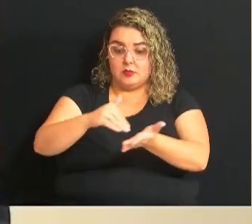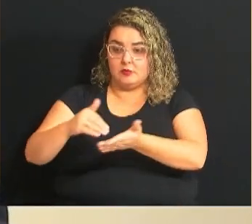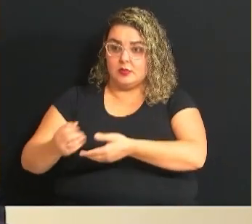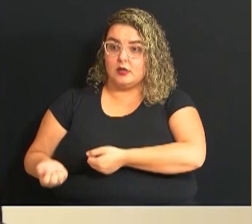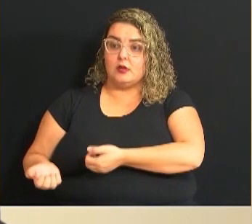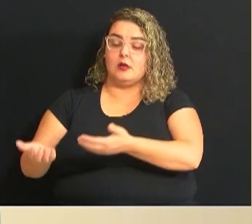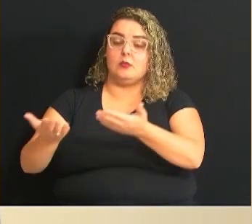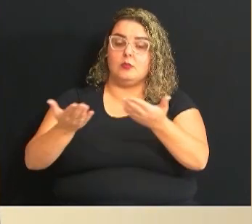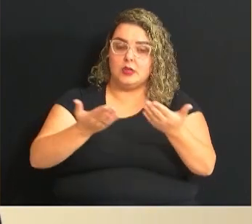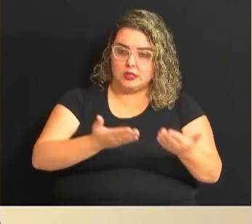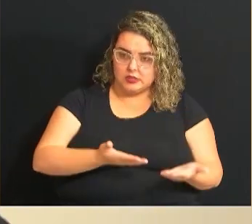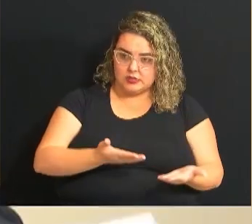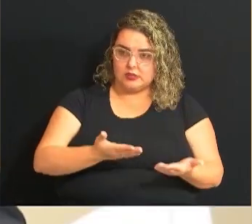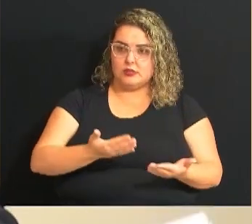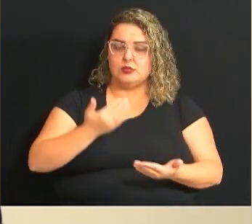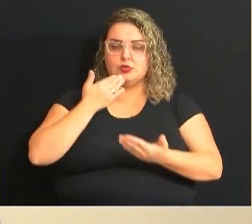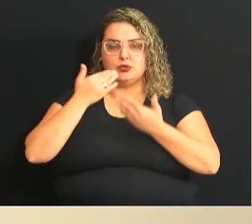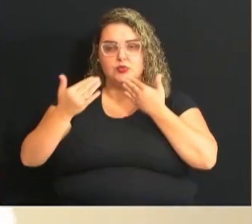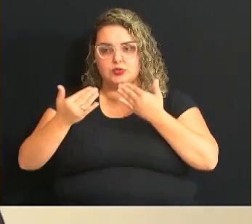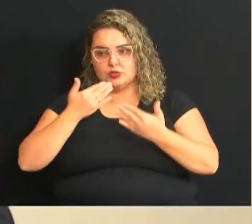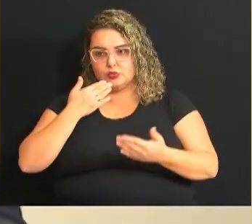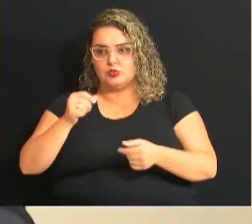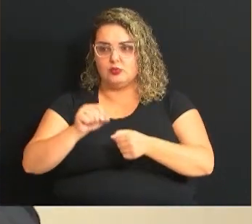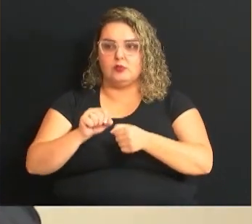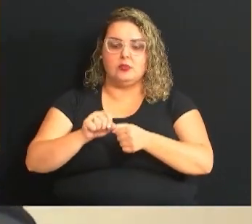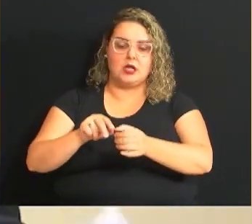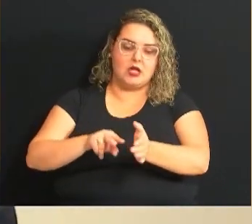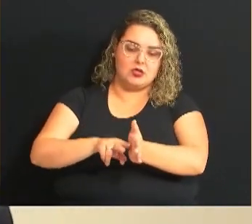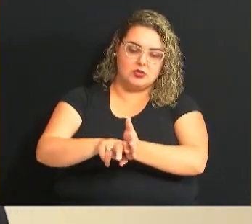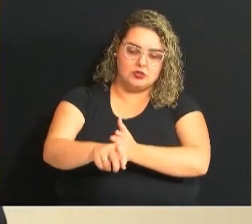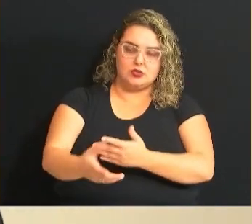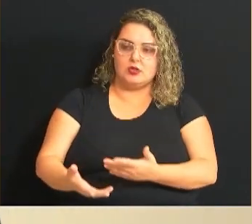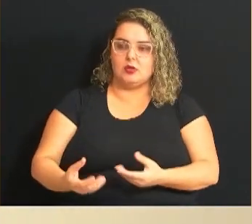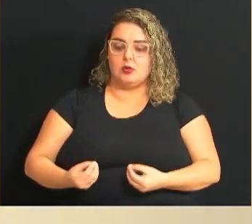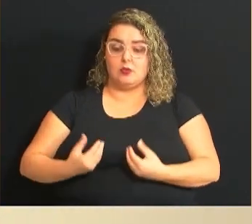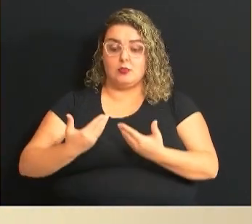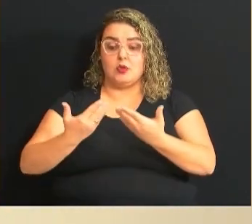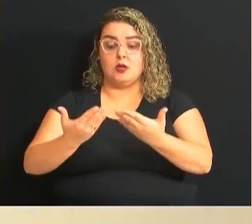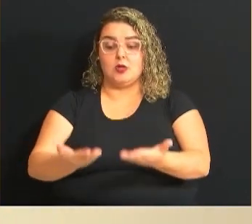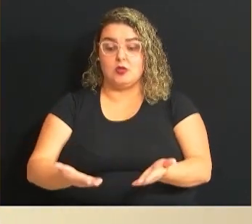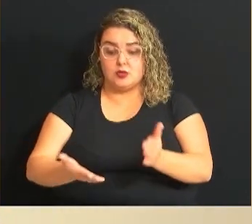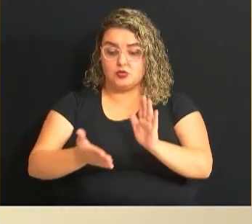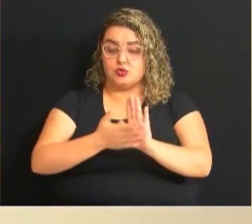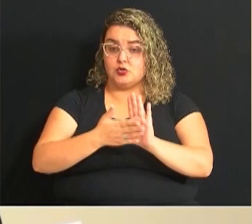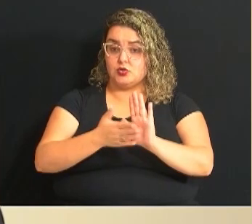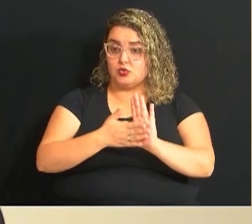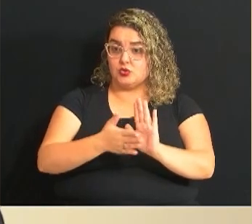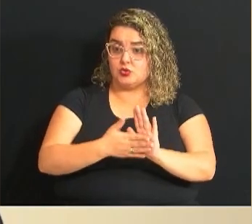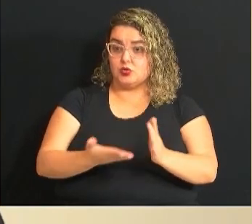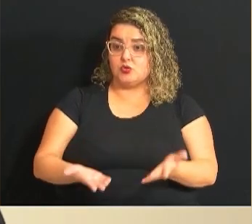suas demandas, né, faz o diagnóstico, apresenta as suas propostas de